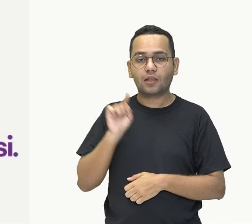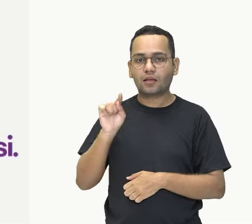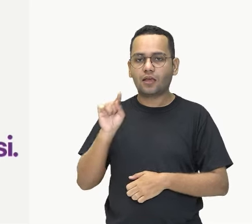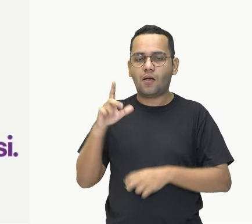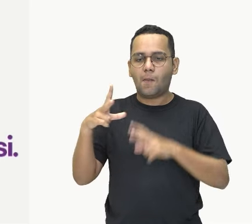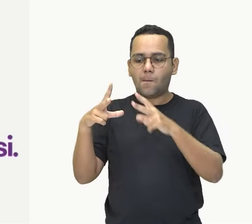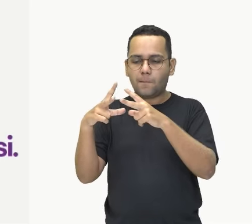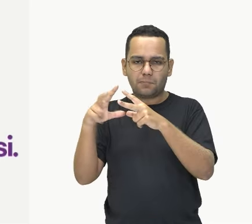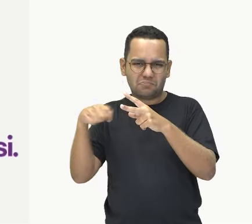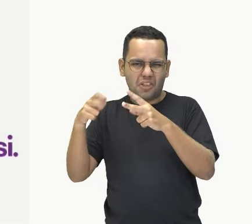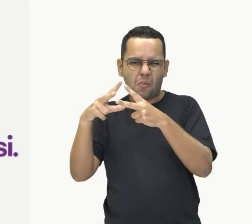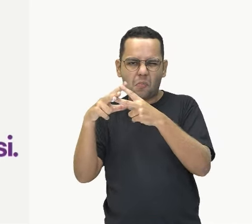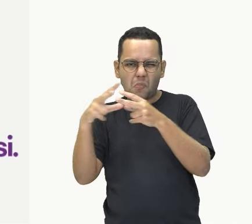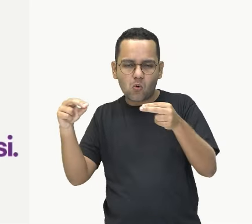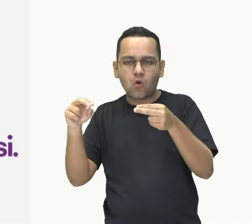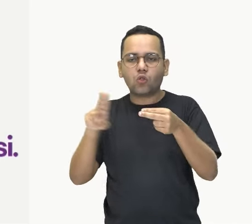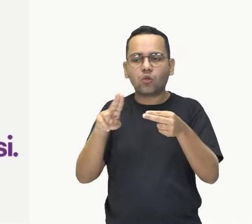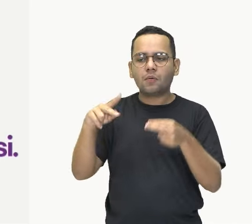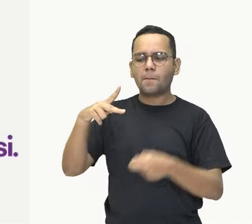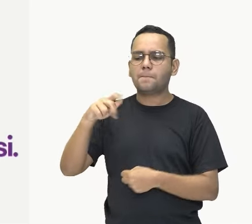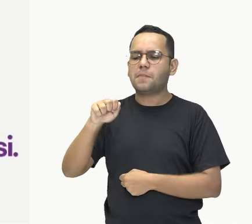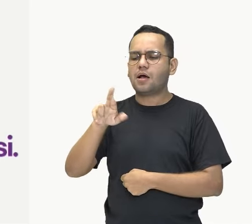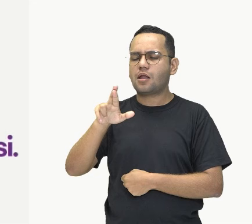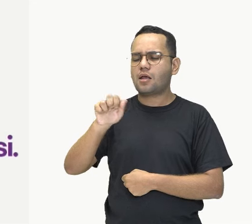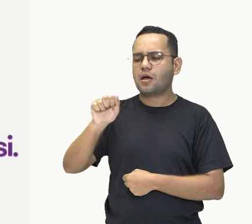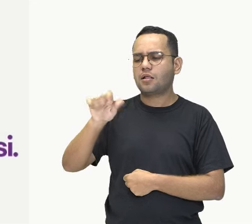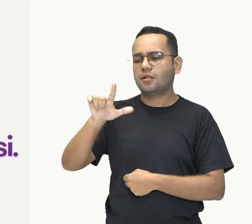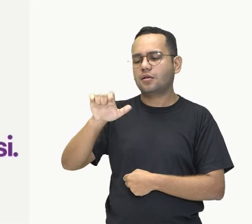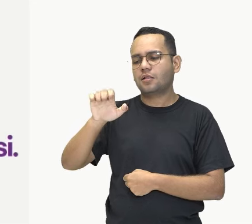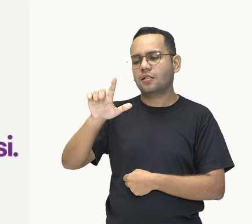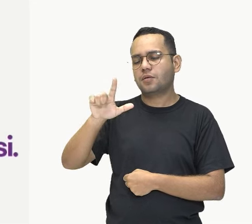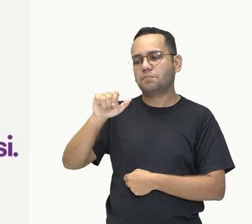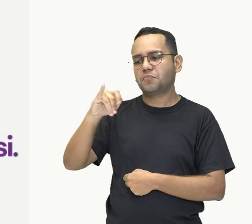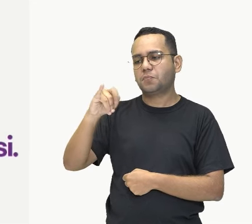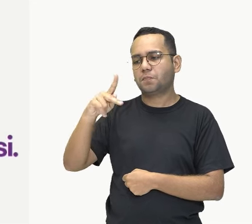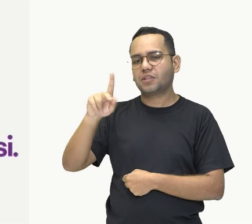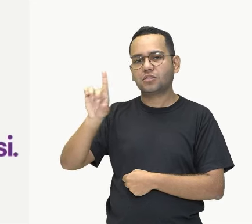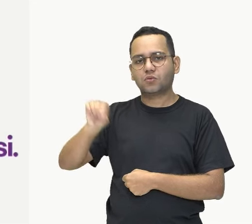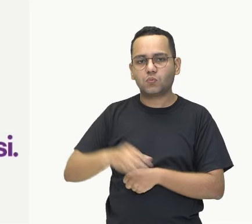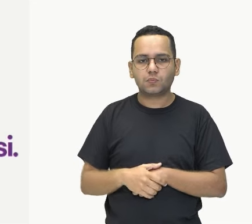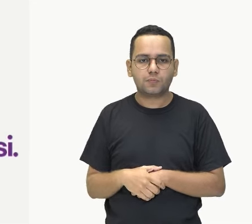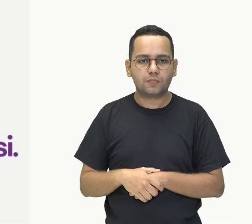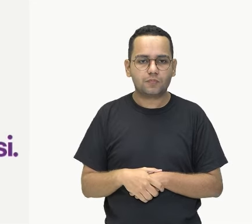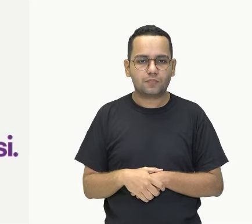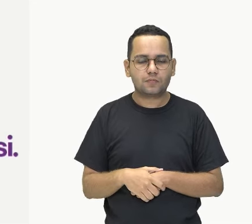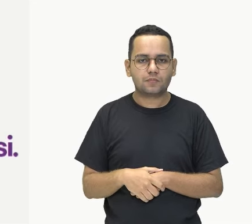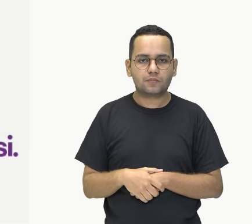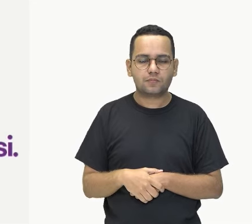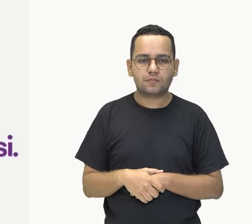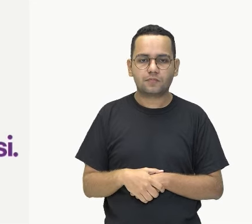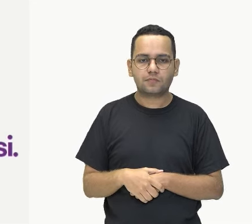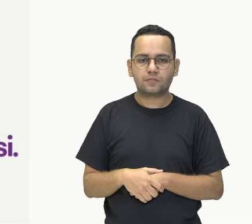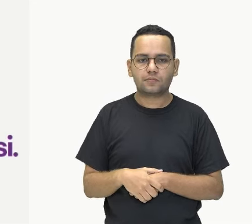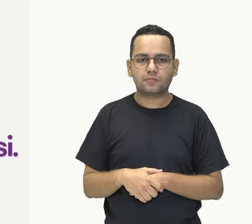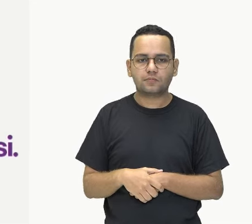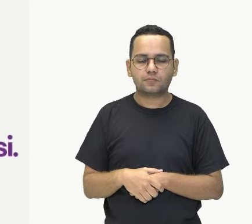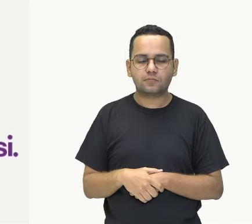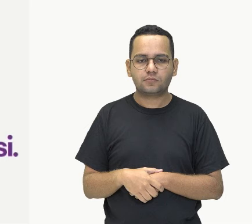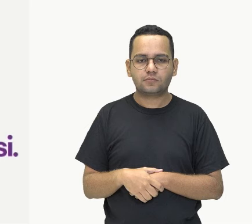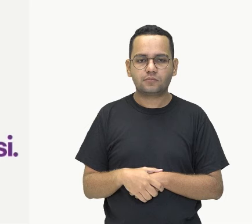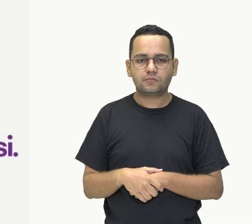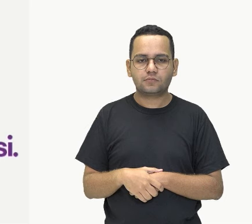paralelepípedo. O que é um paralelepípedo, professor? É exatamente aqueles blocos que a gente vê na rua quando a gente